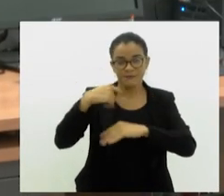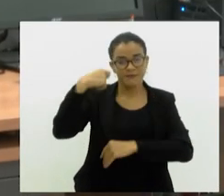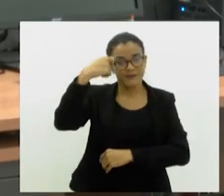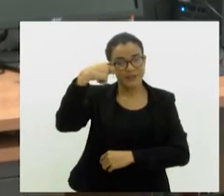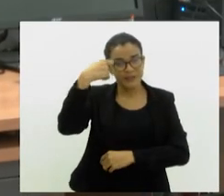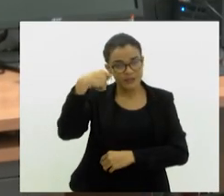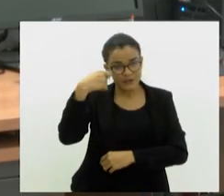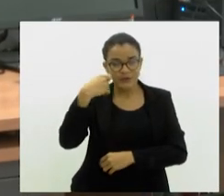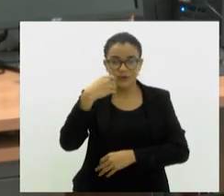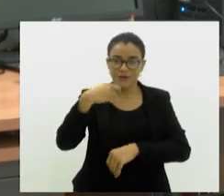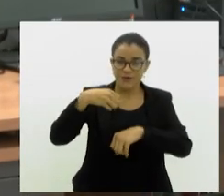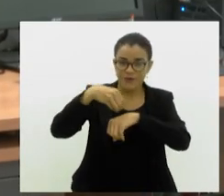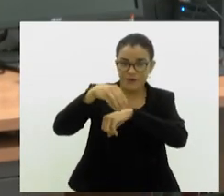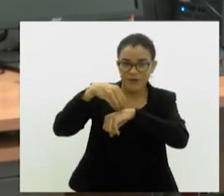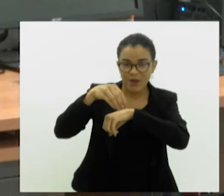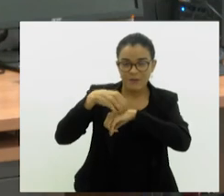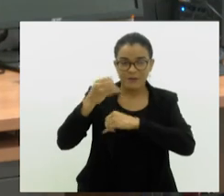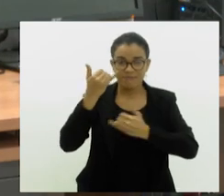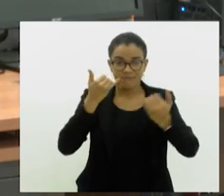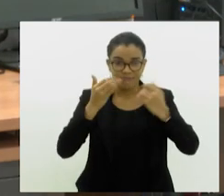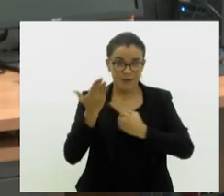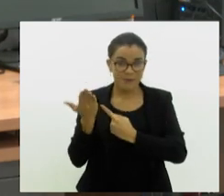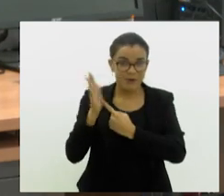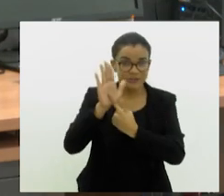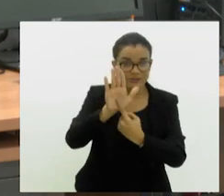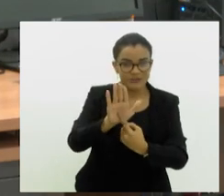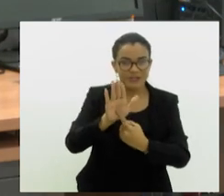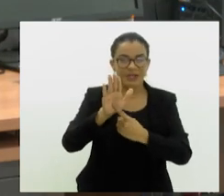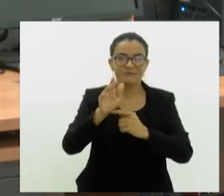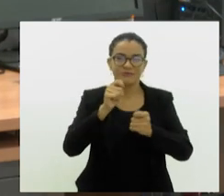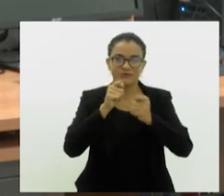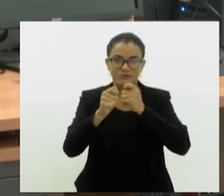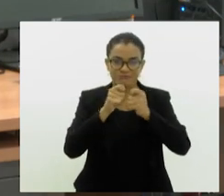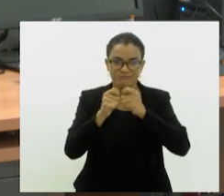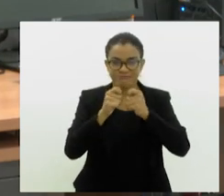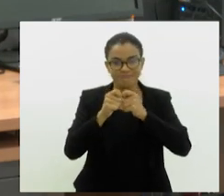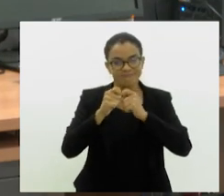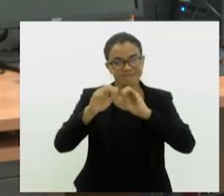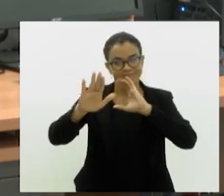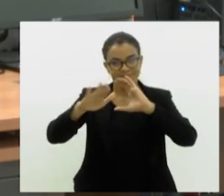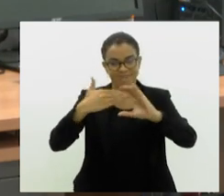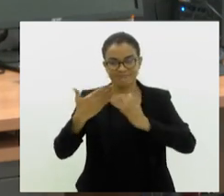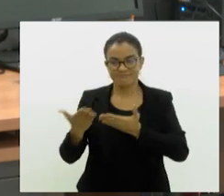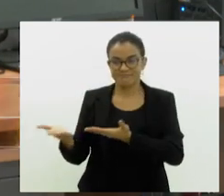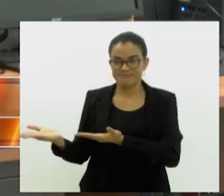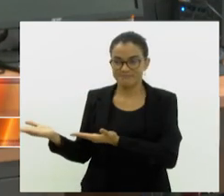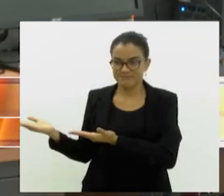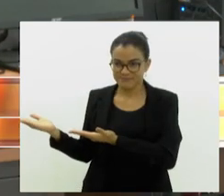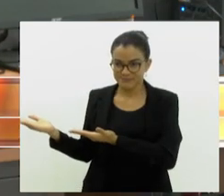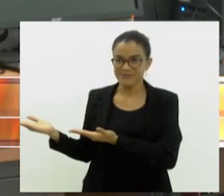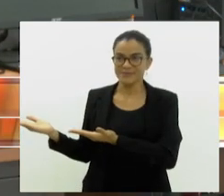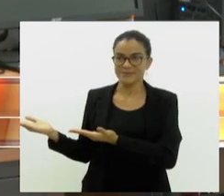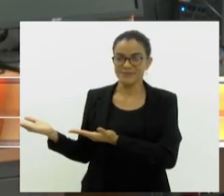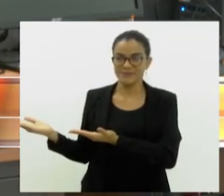alguma informação para a gente exibir aqui no nosso jornal, manda um e-mail para a gente. É